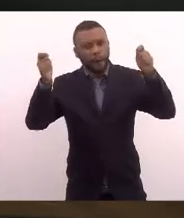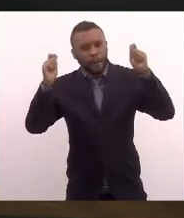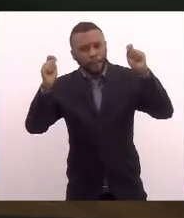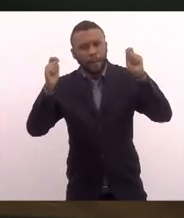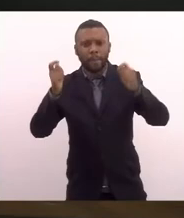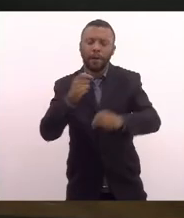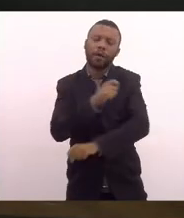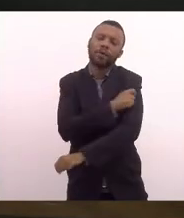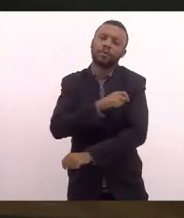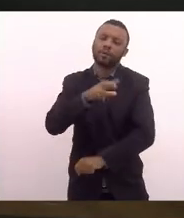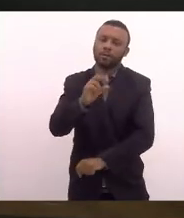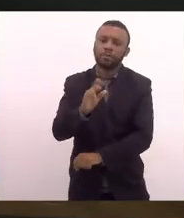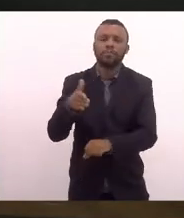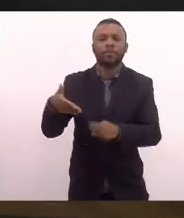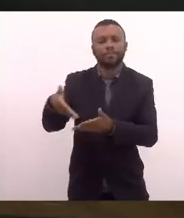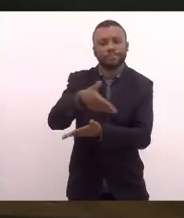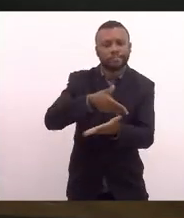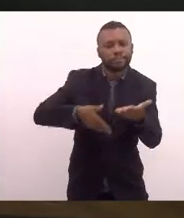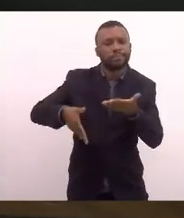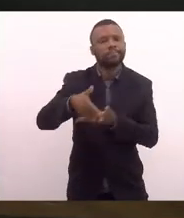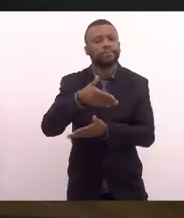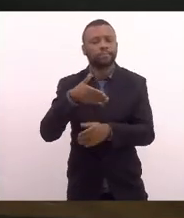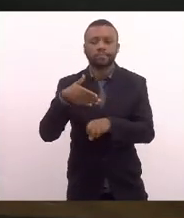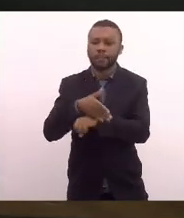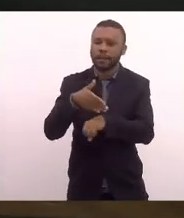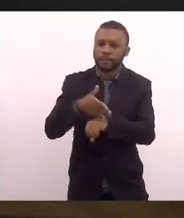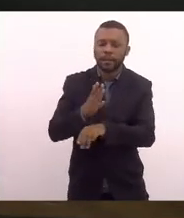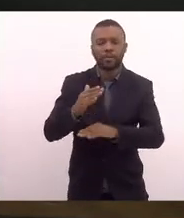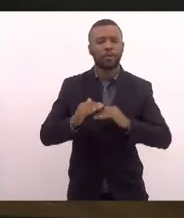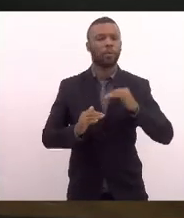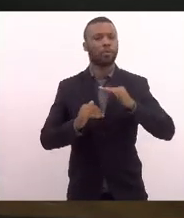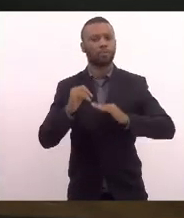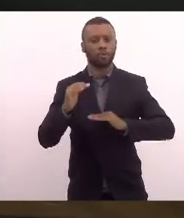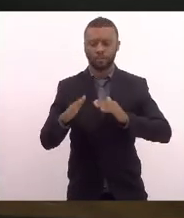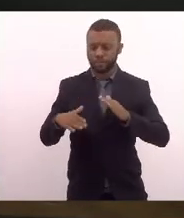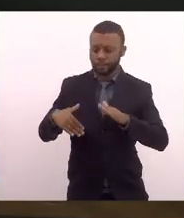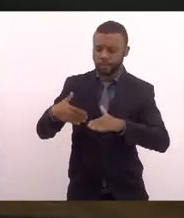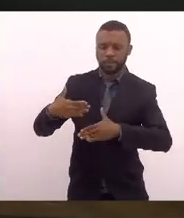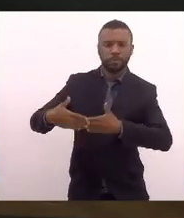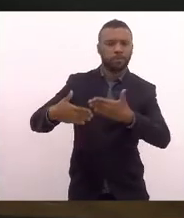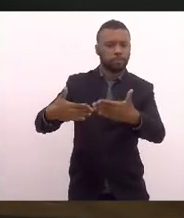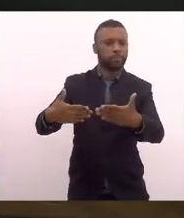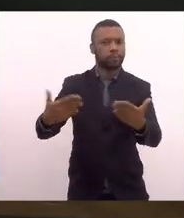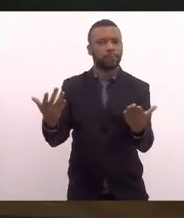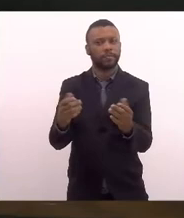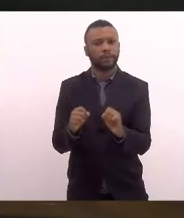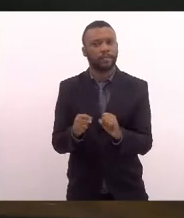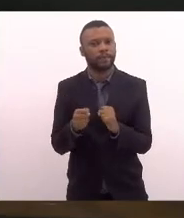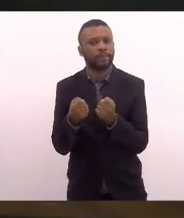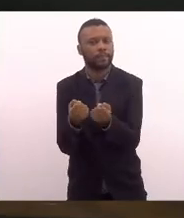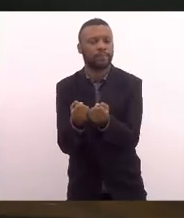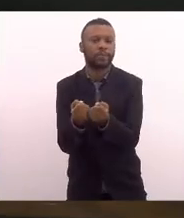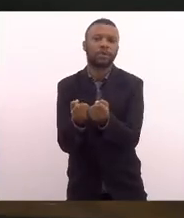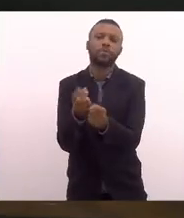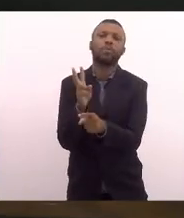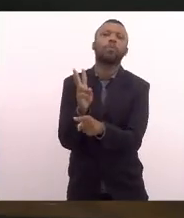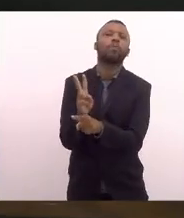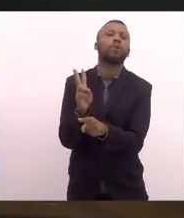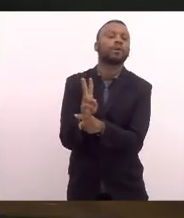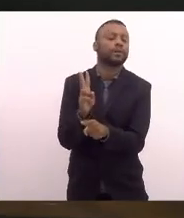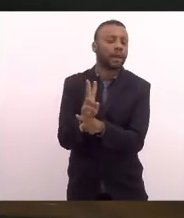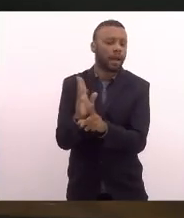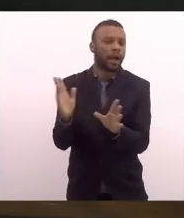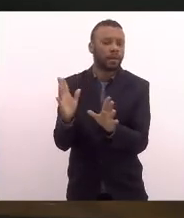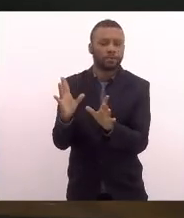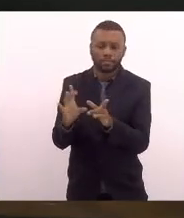participando e construindo esse processo de fortalecimento do cuidado a partir